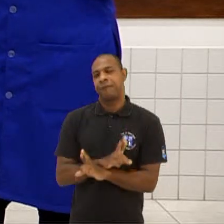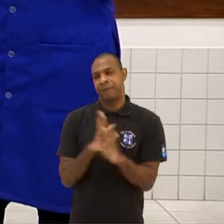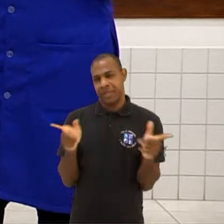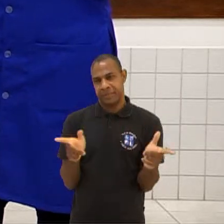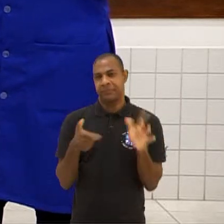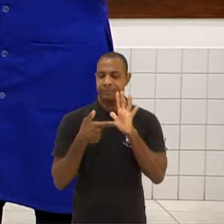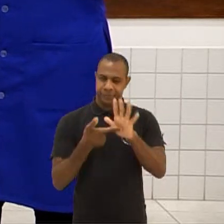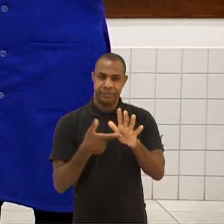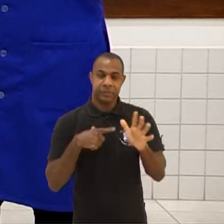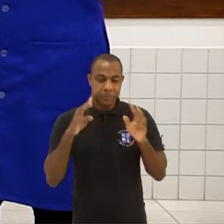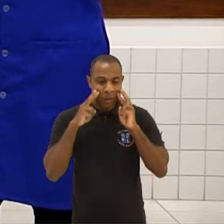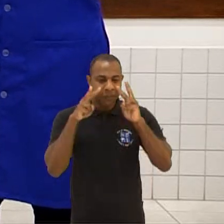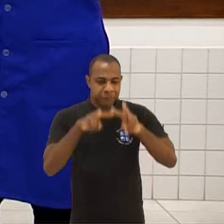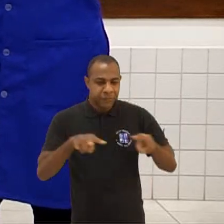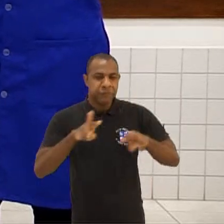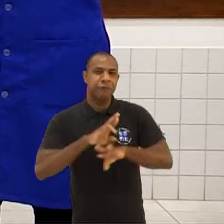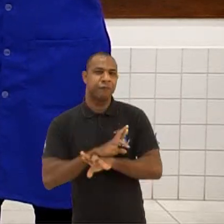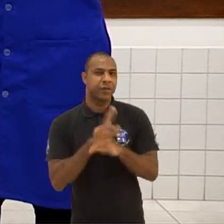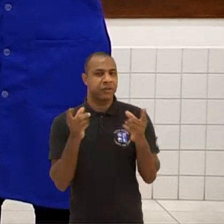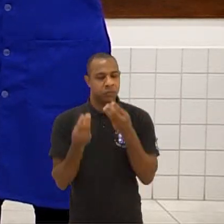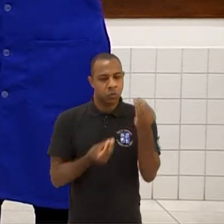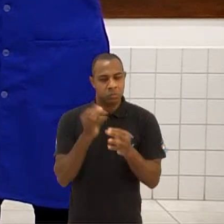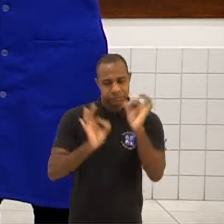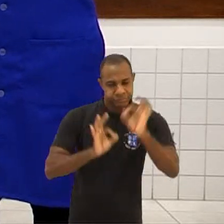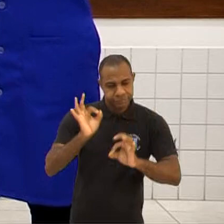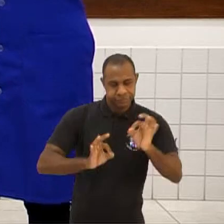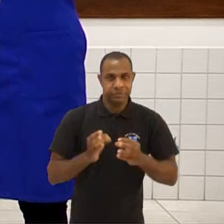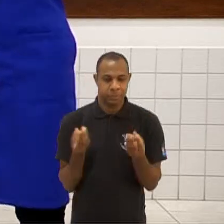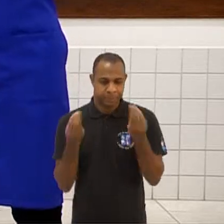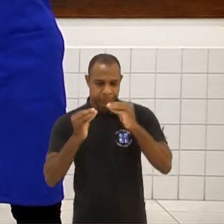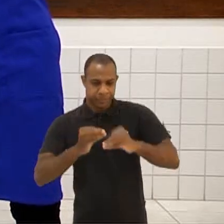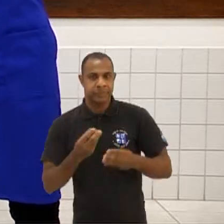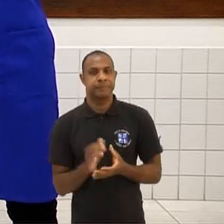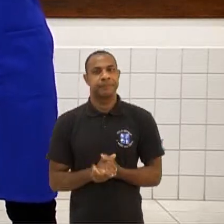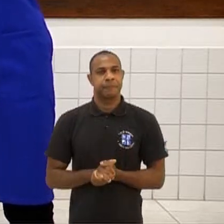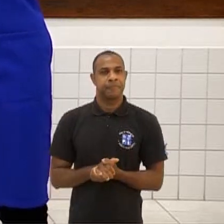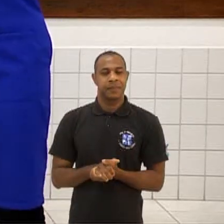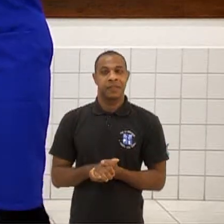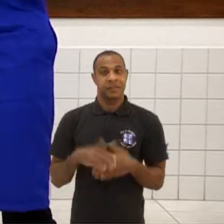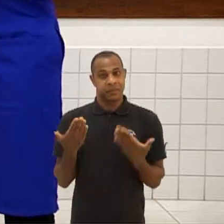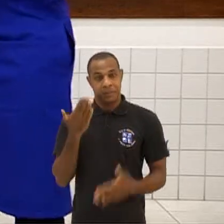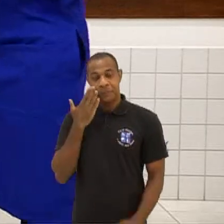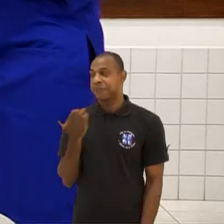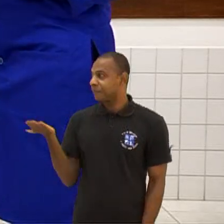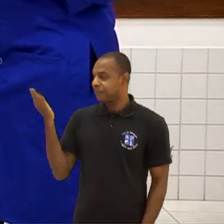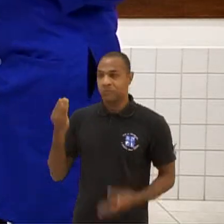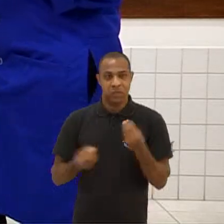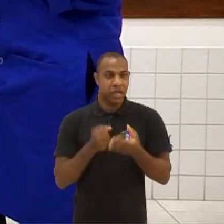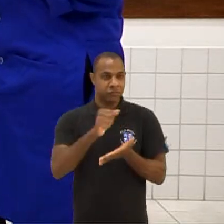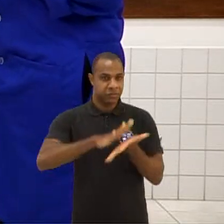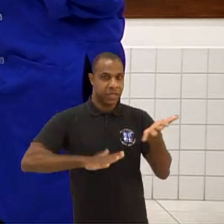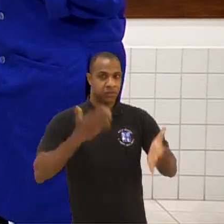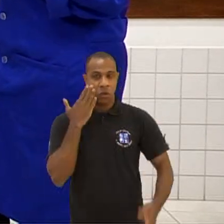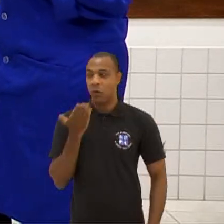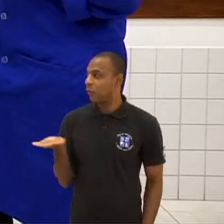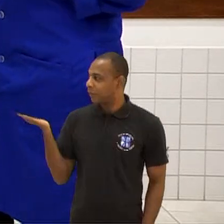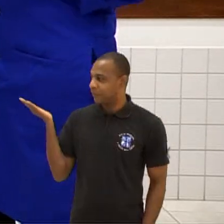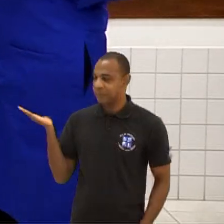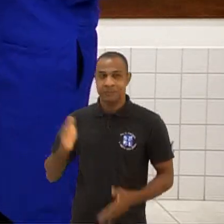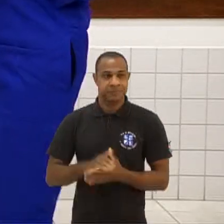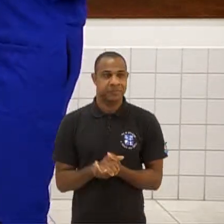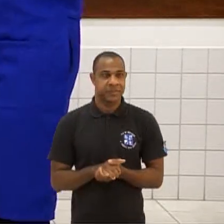diferente, né? Você tem uma visão diferente para a mesma aplicação. Muito bem. Então, vamos aqui de exercício, professor? Vamos